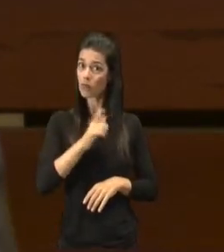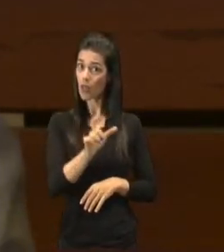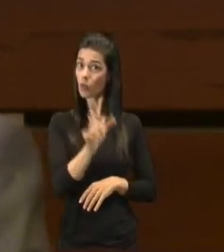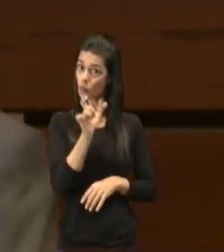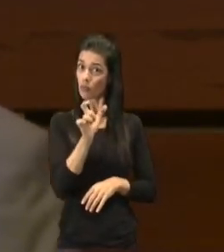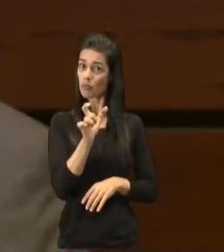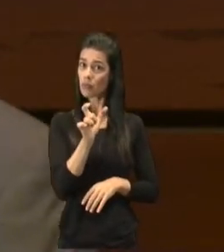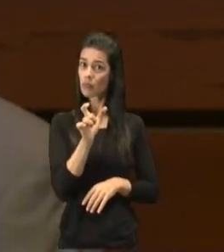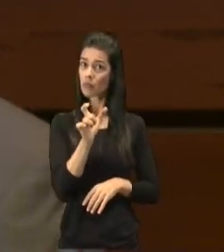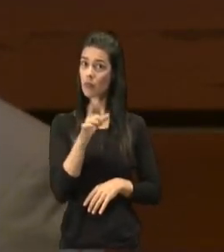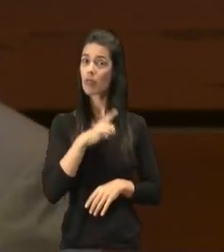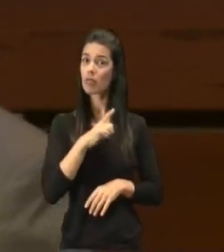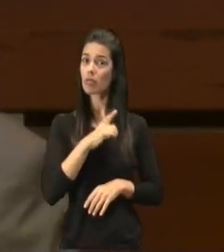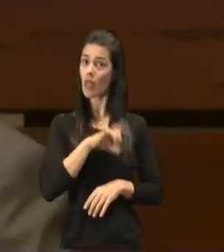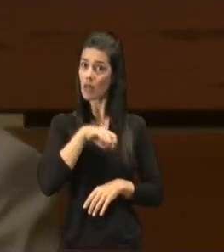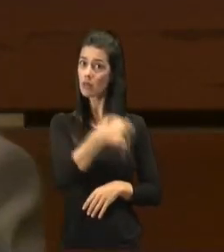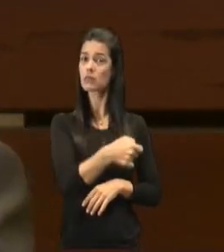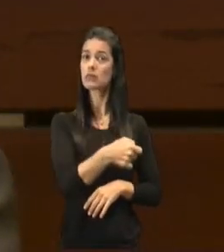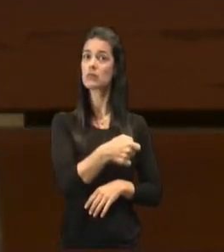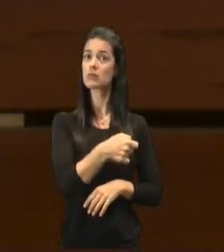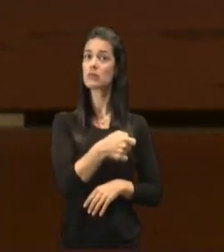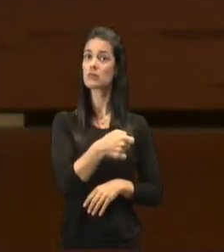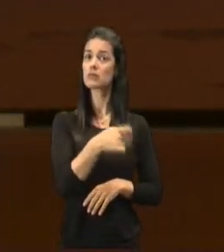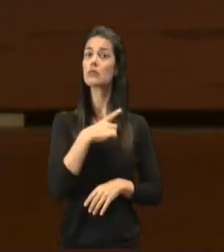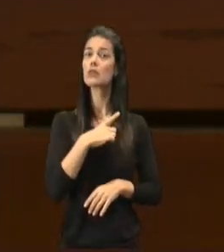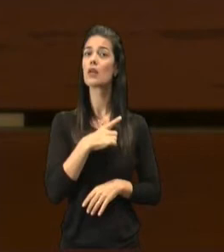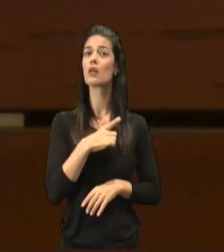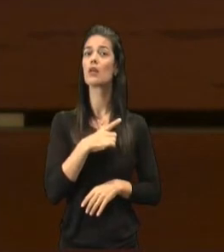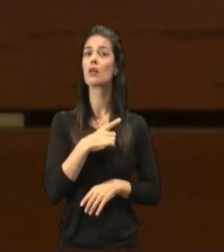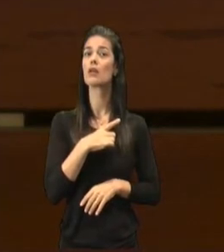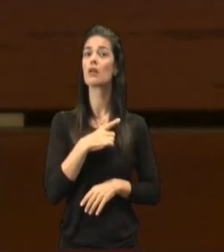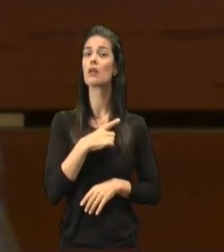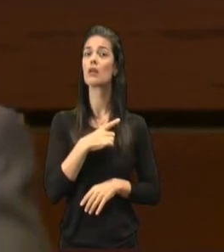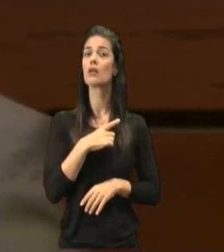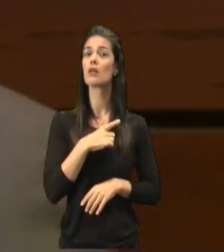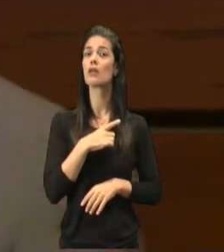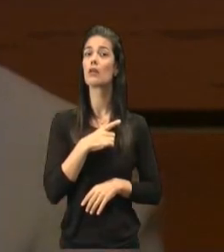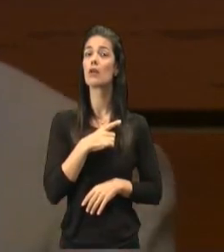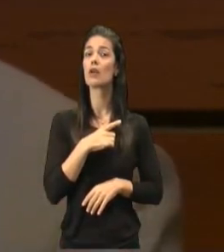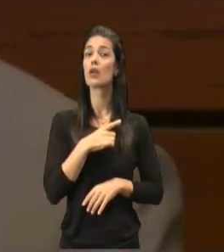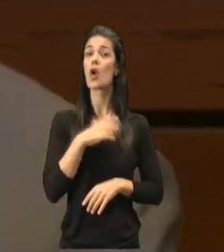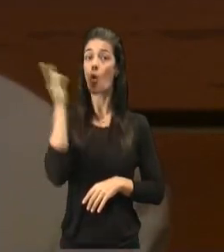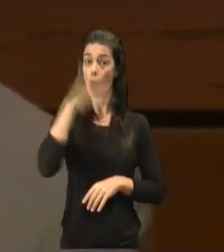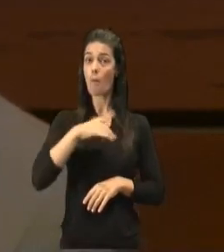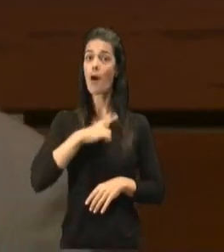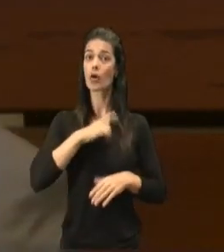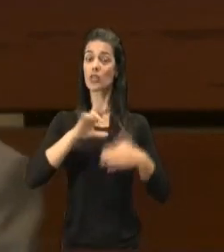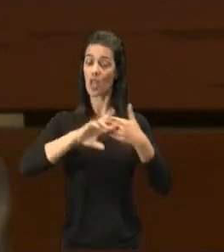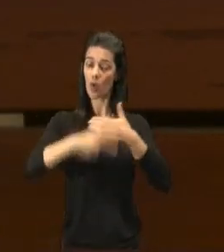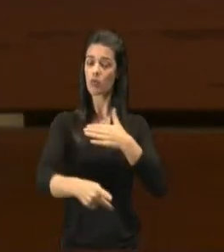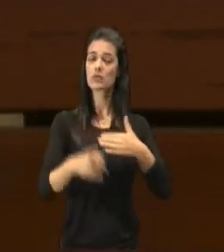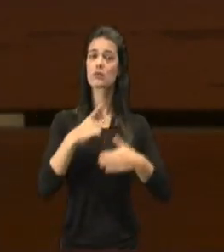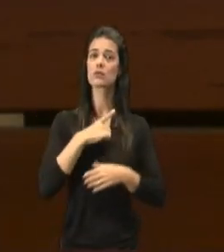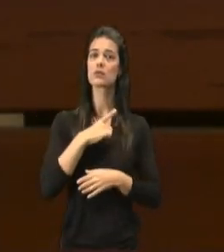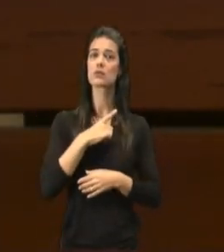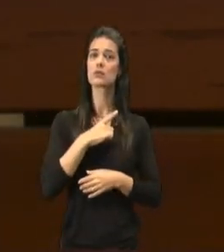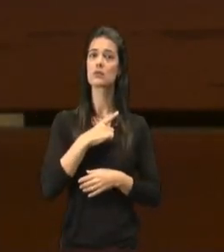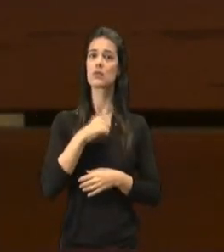objetivo e nós percebemos a sua intenção. O mal tem um resultado e nós sabemos de suas